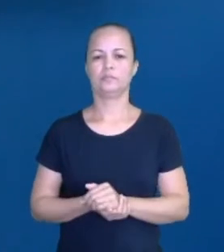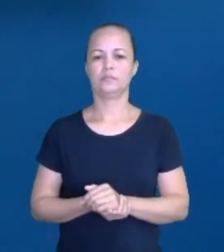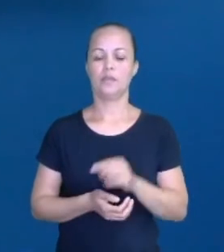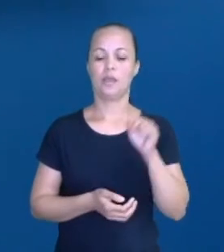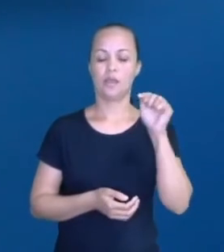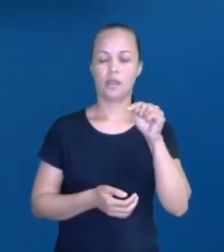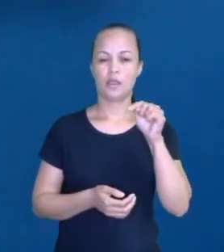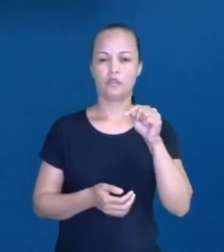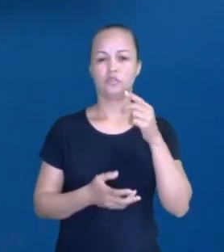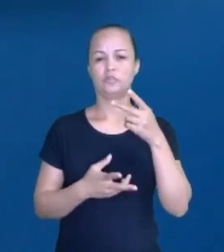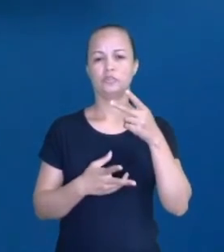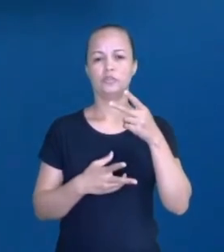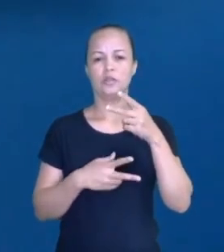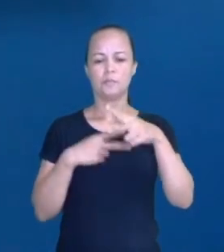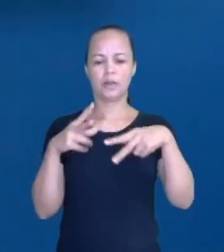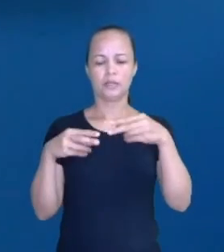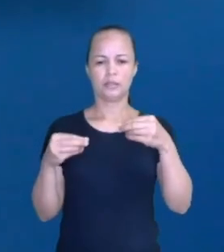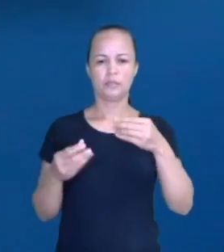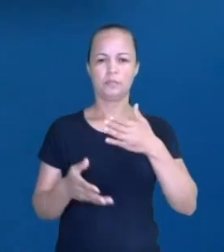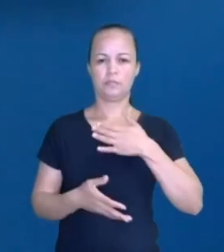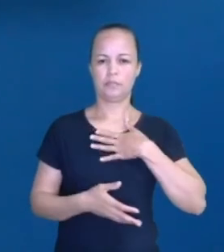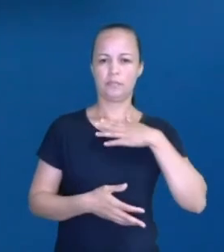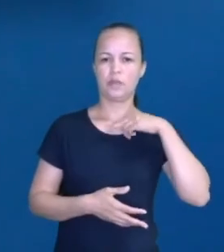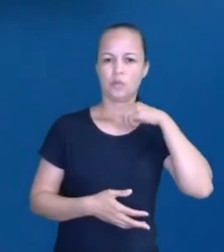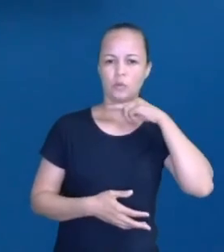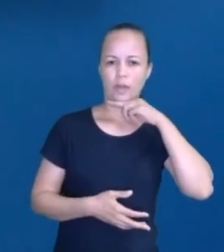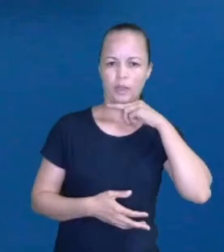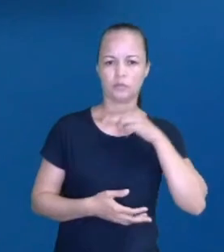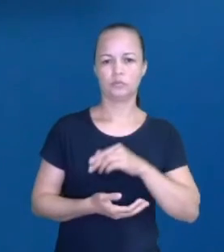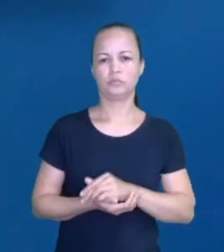Este presente é para o meu neto?